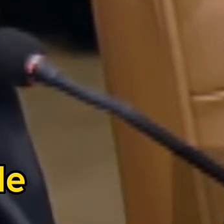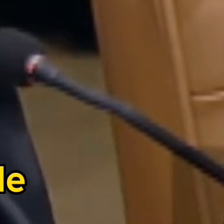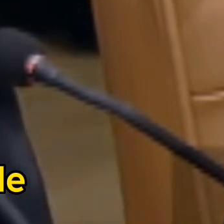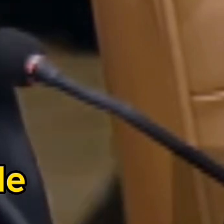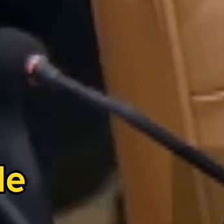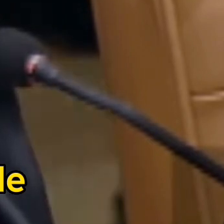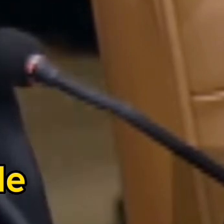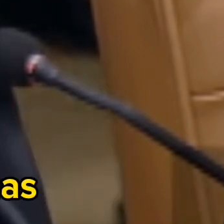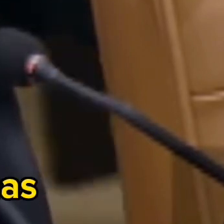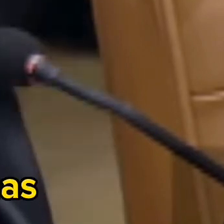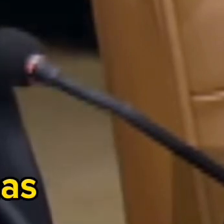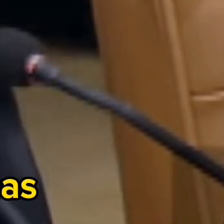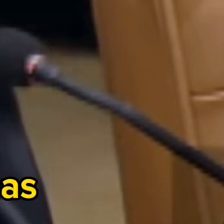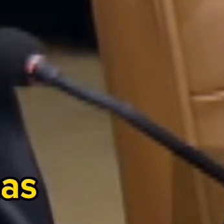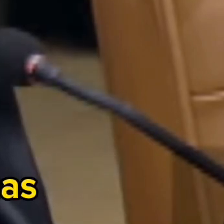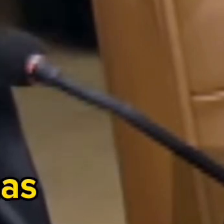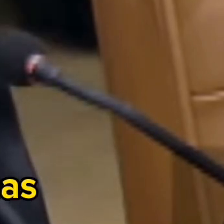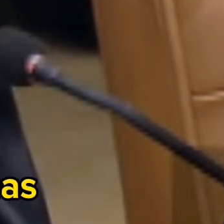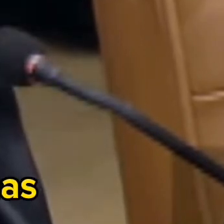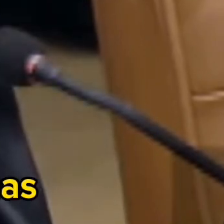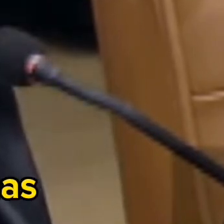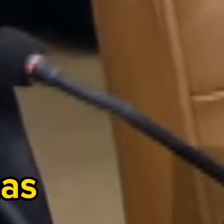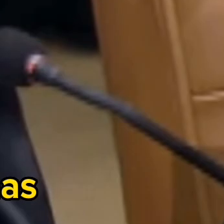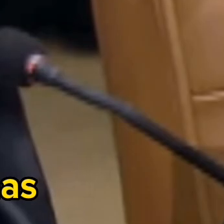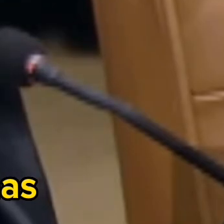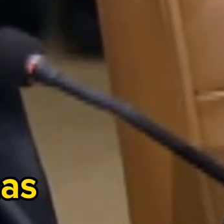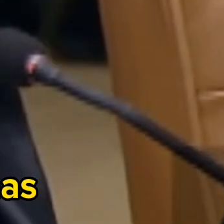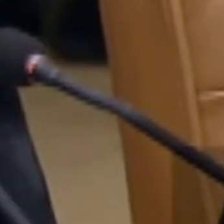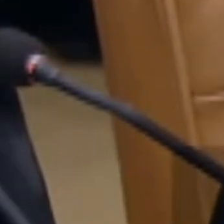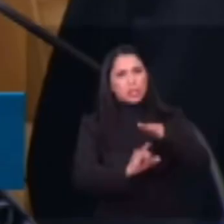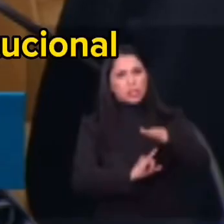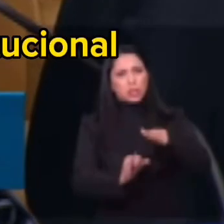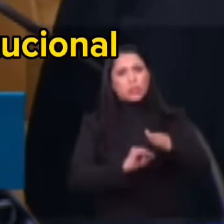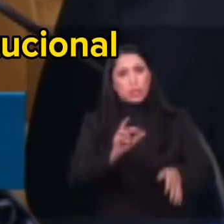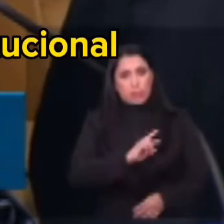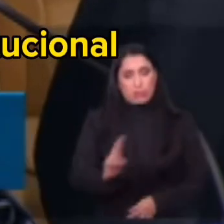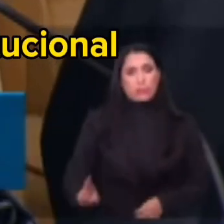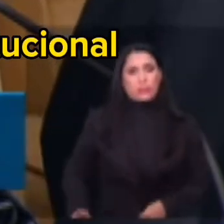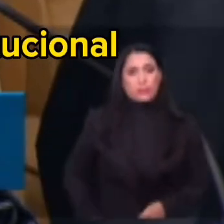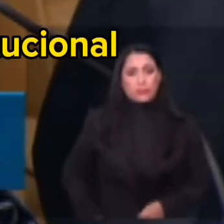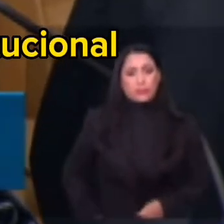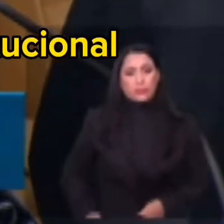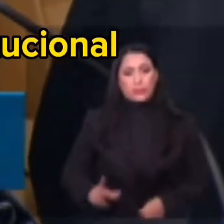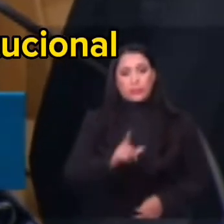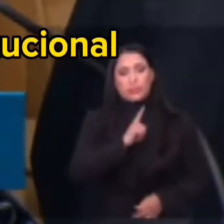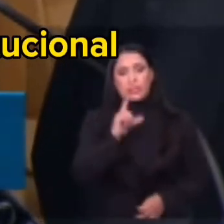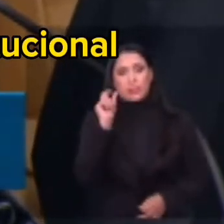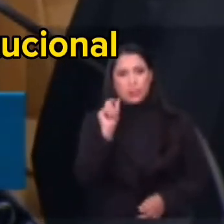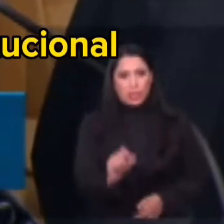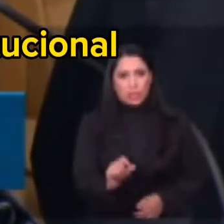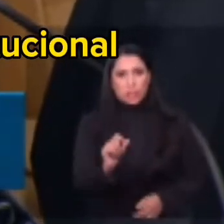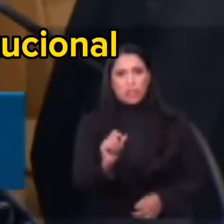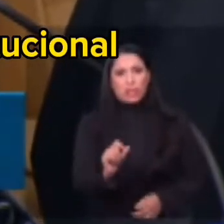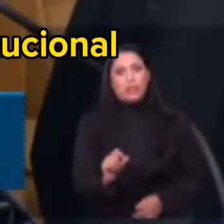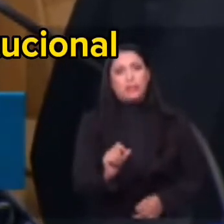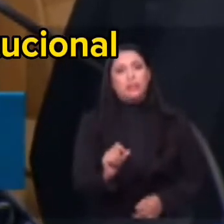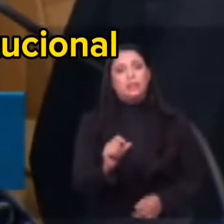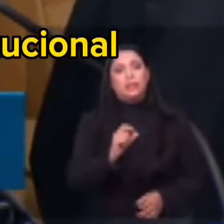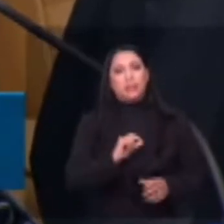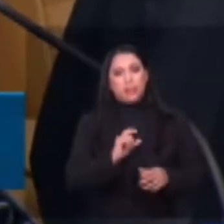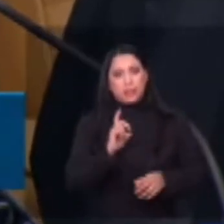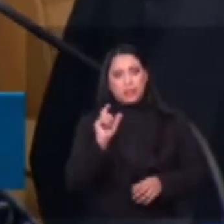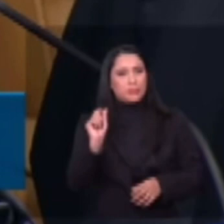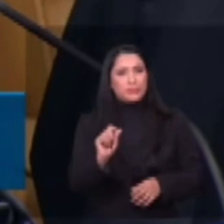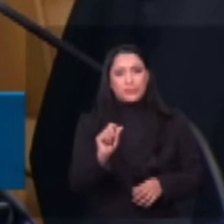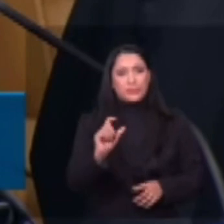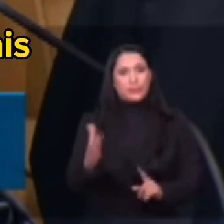e a juridicidade que devem formar as instituições republicanas. Mecanismos novos ou antigos de sequestro